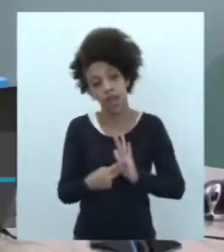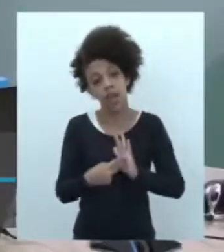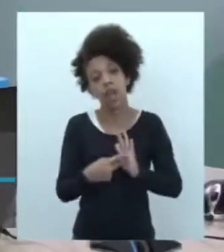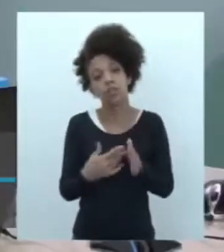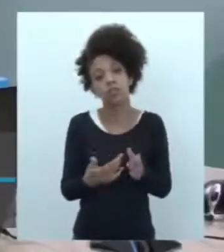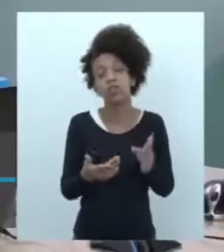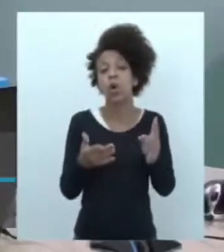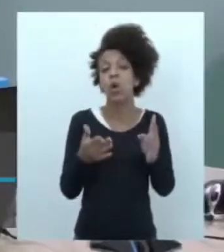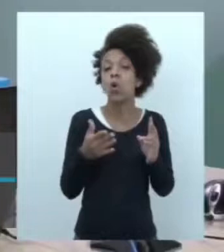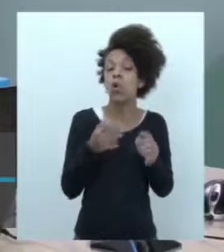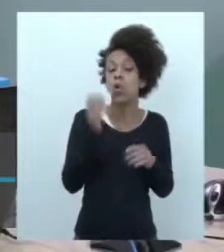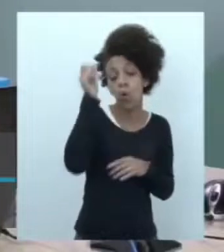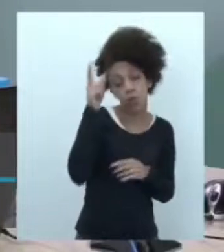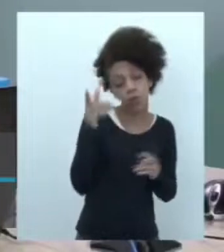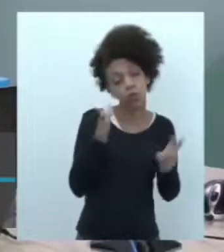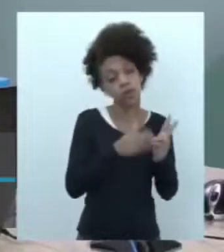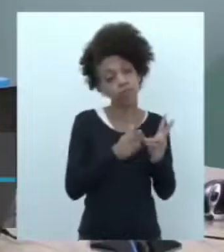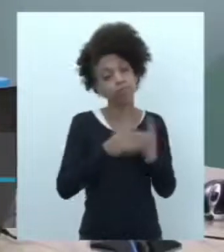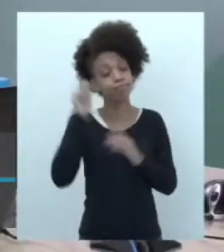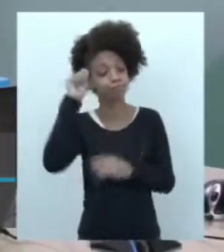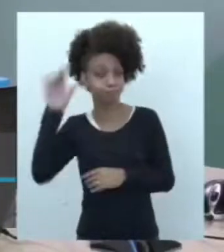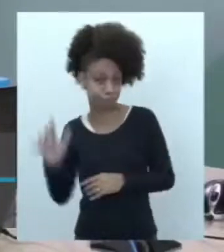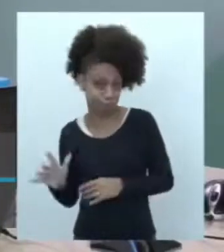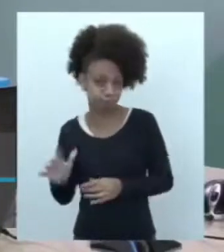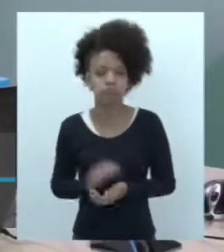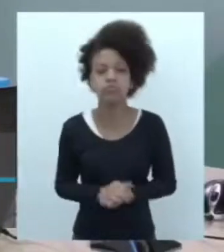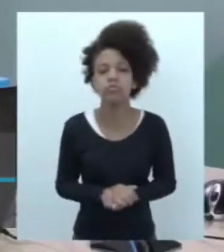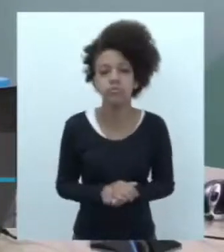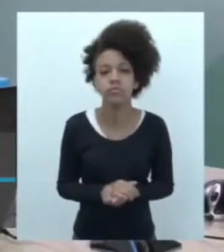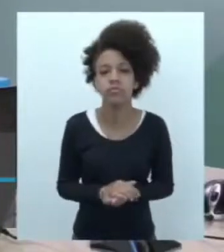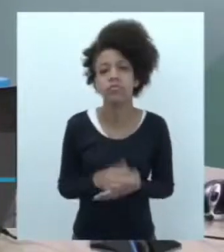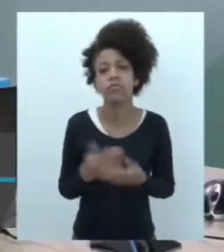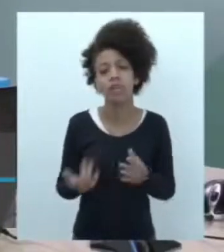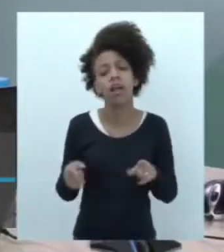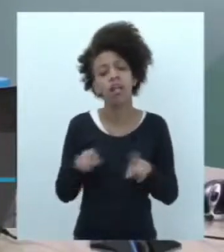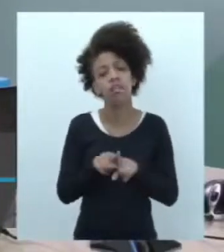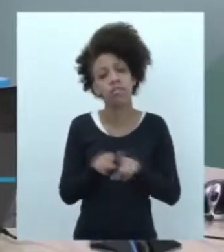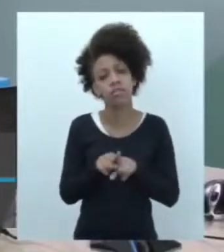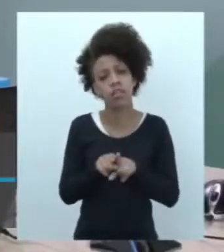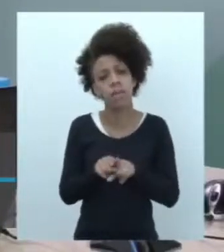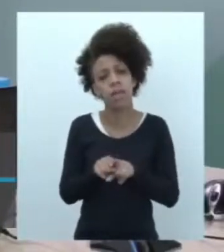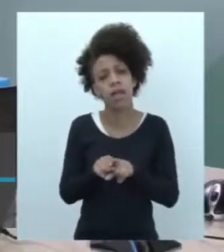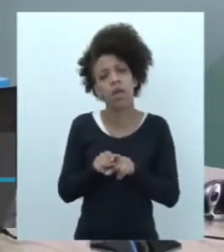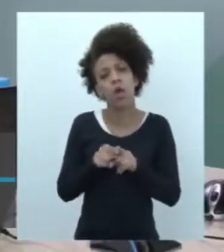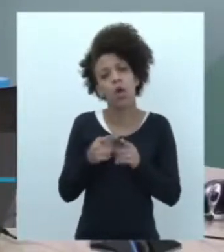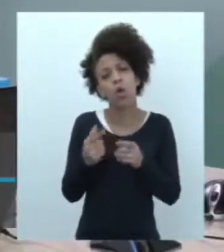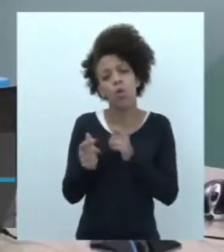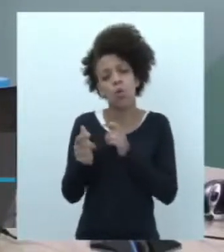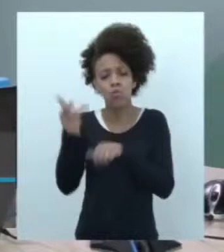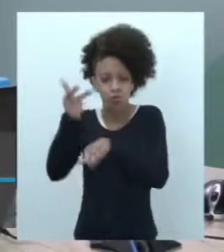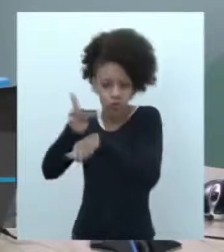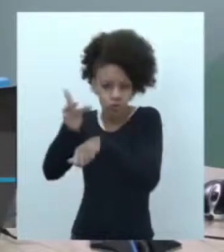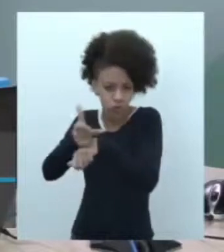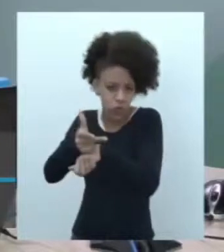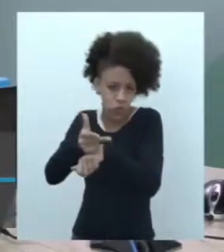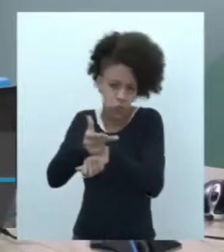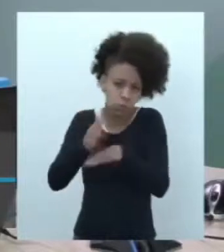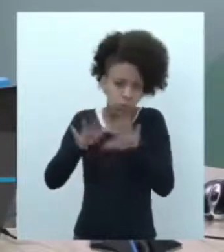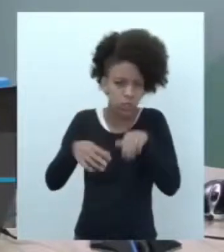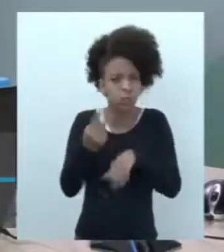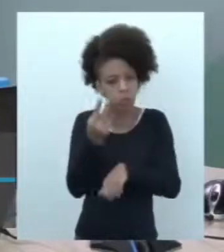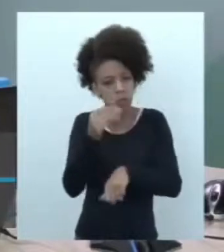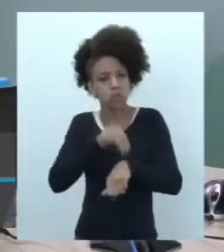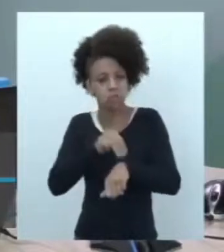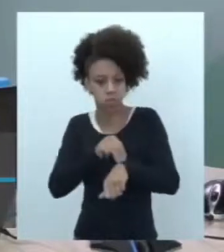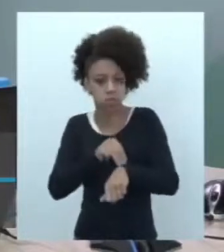da cultura africana quanto da indígena. A gente trouxe para vocês uma reportagem, um vídeo, ele tem em torno de 2